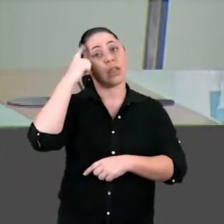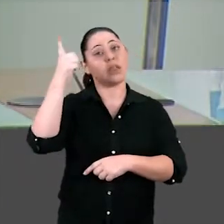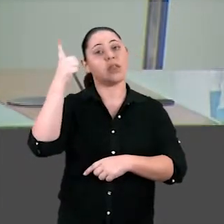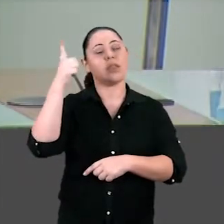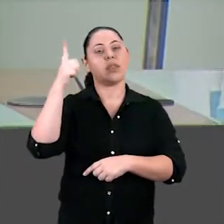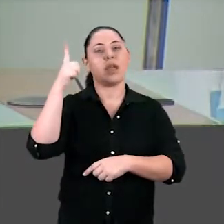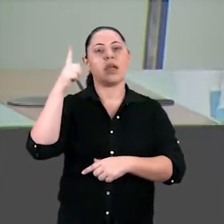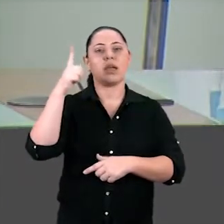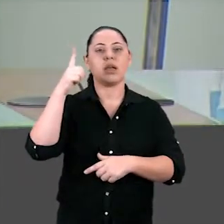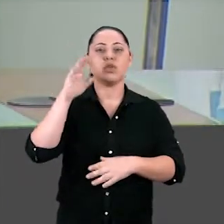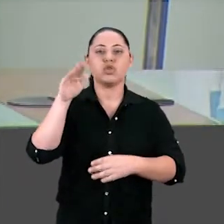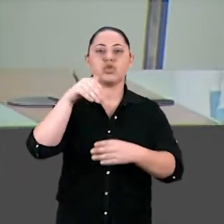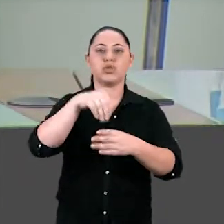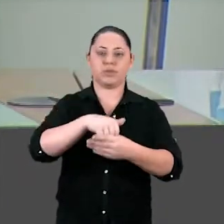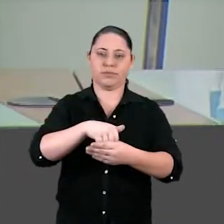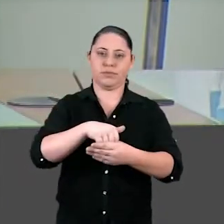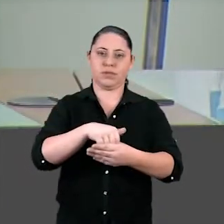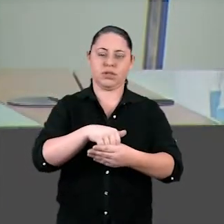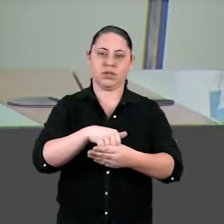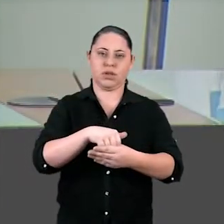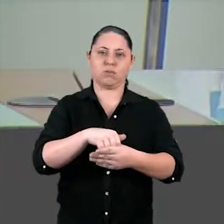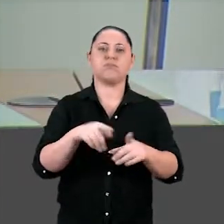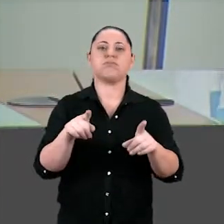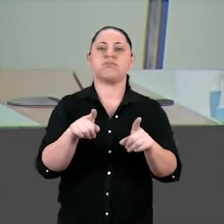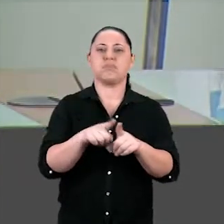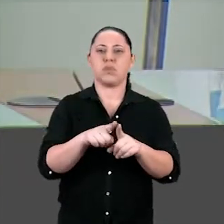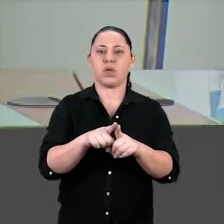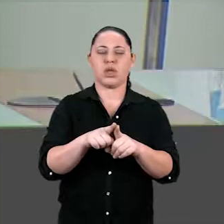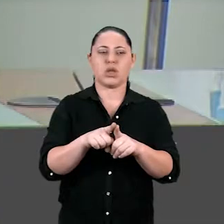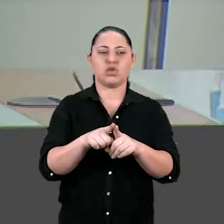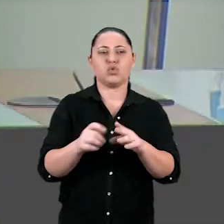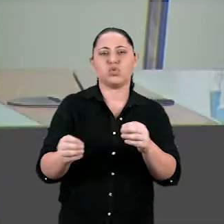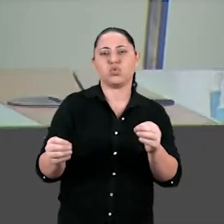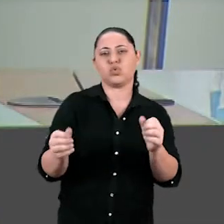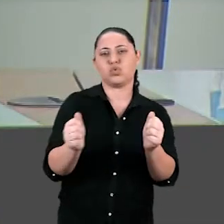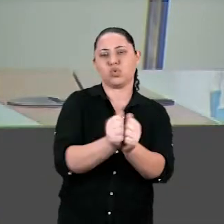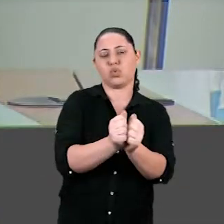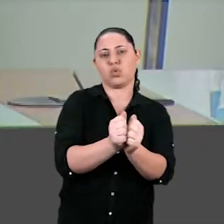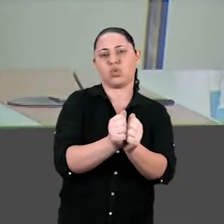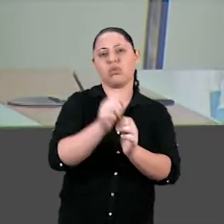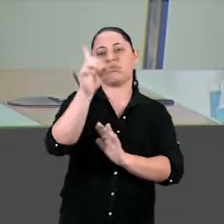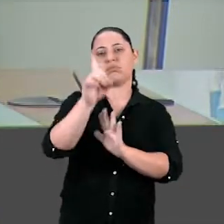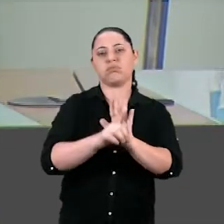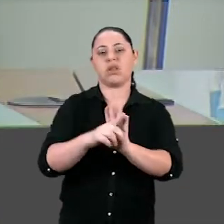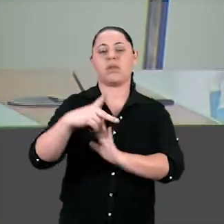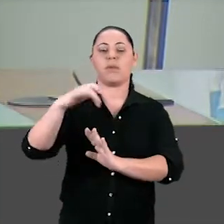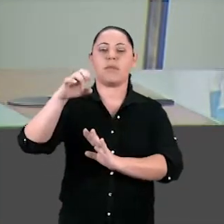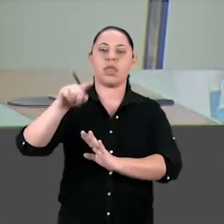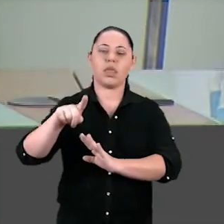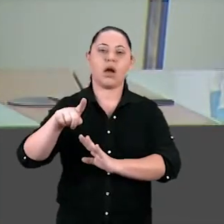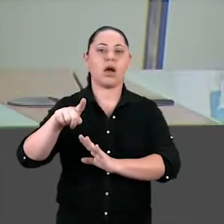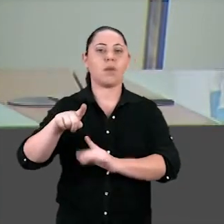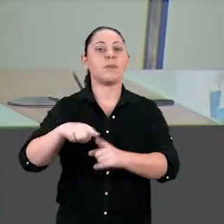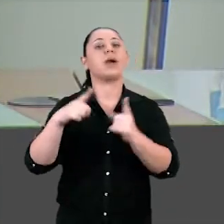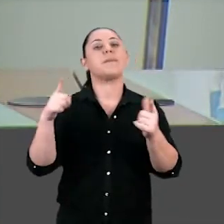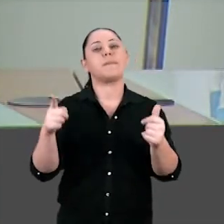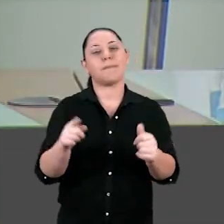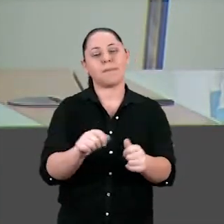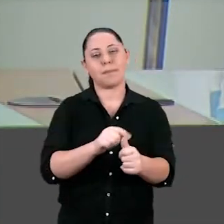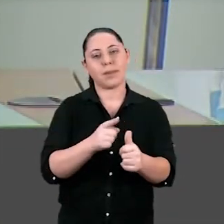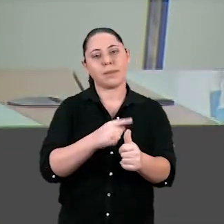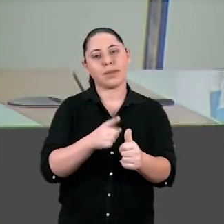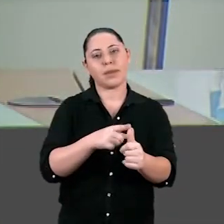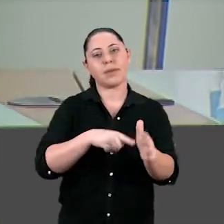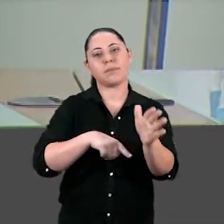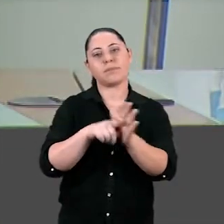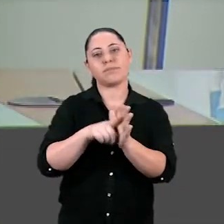de eleição e na sua interpolação com a esfera do direito penal, sem trabalhar a compreensão de o porquê dessa